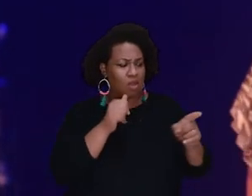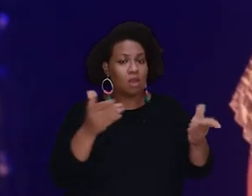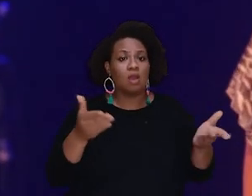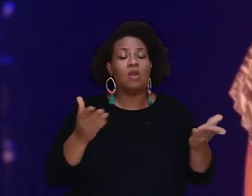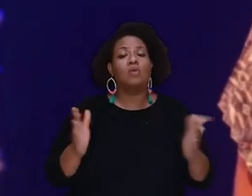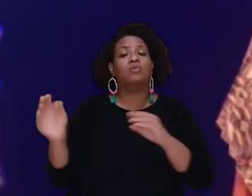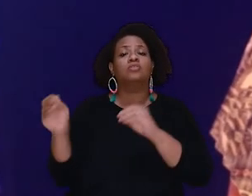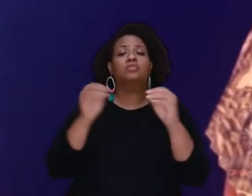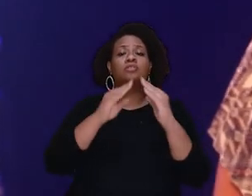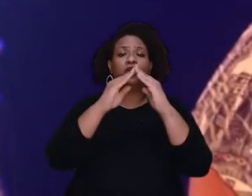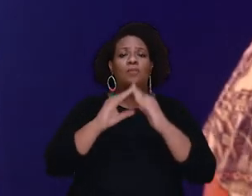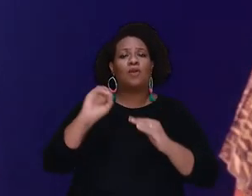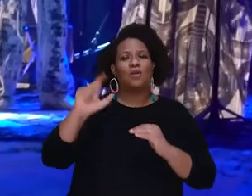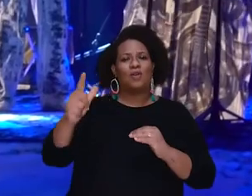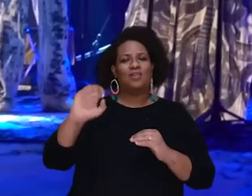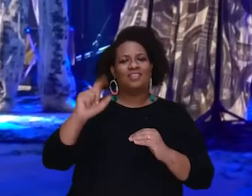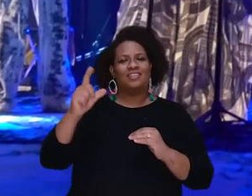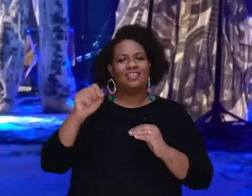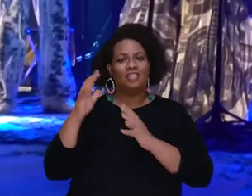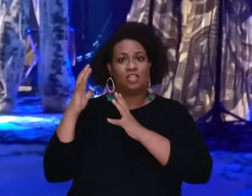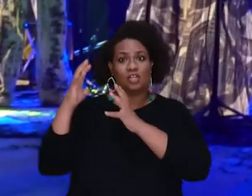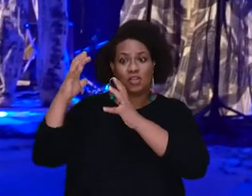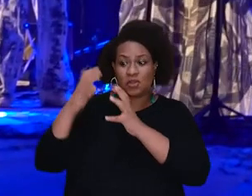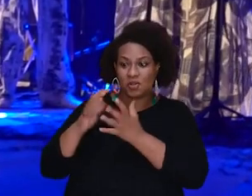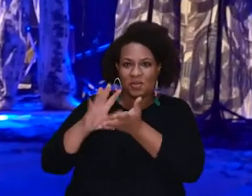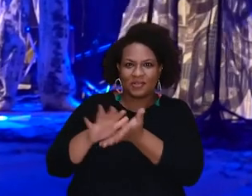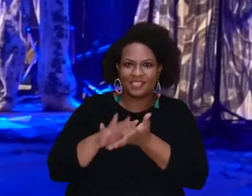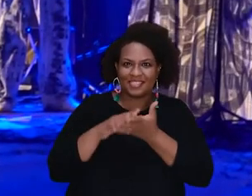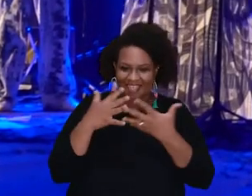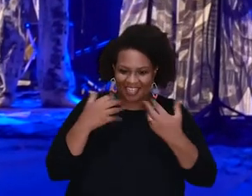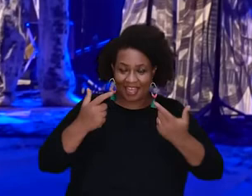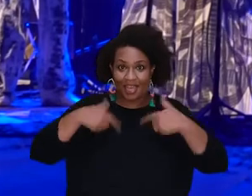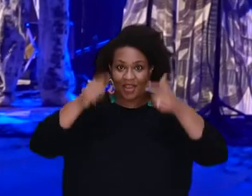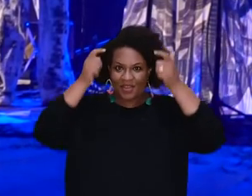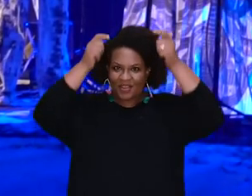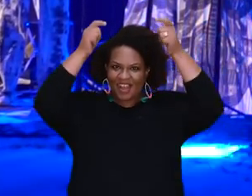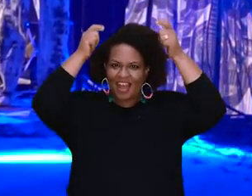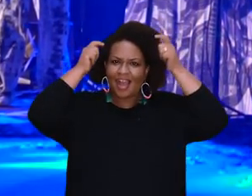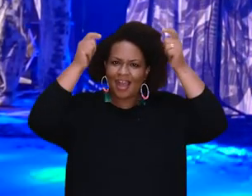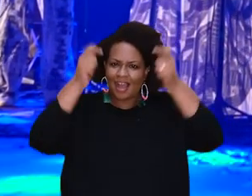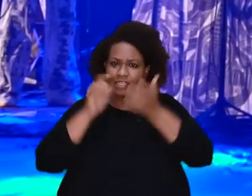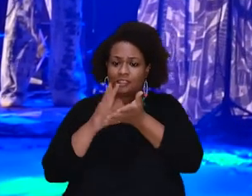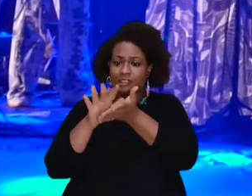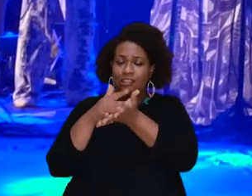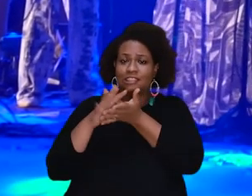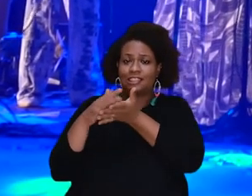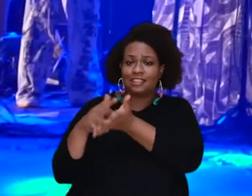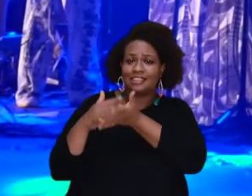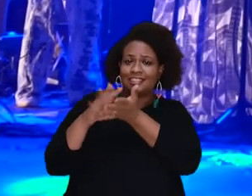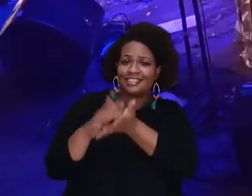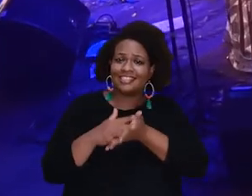Hoje eu moro em Olinda, o coco me adotou, me chamam rainha do coco, o coco é